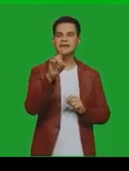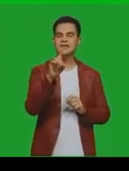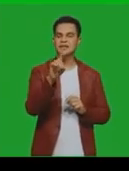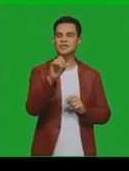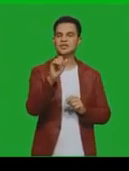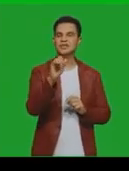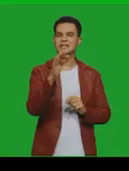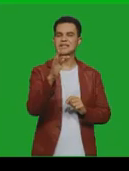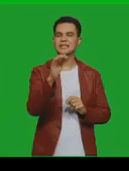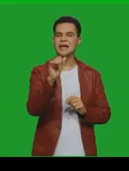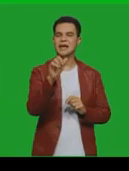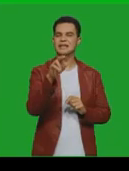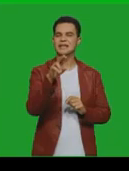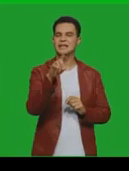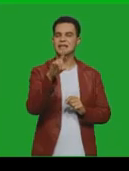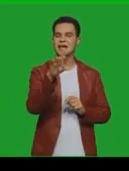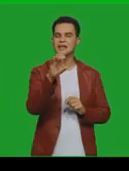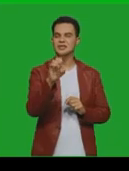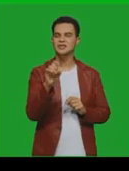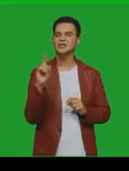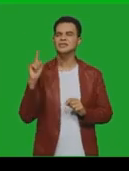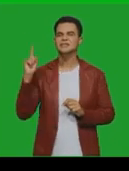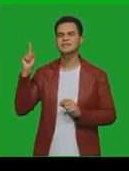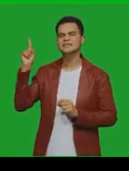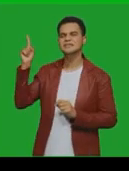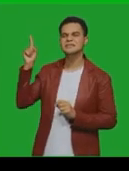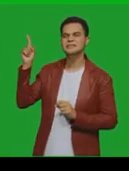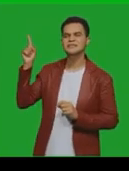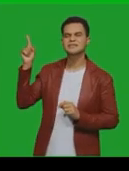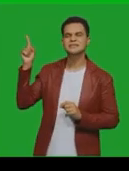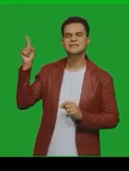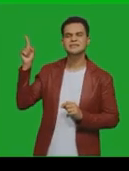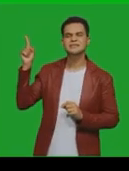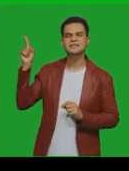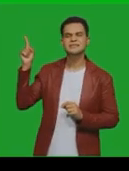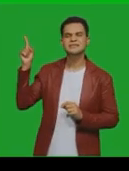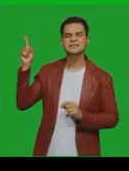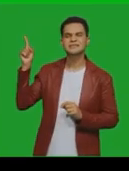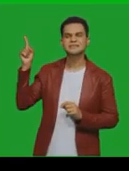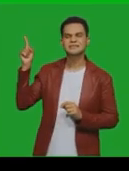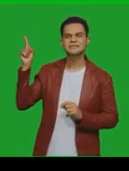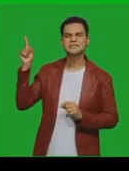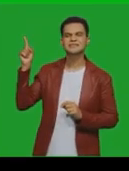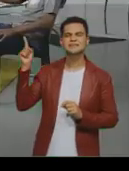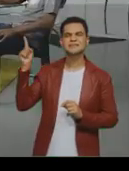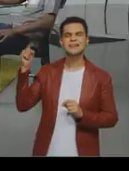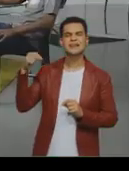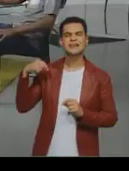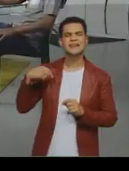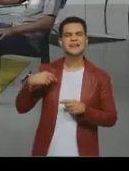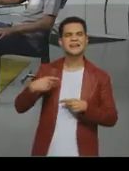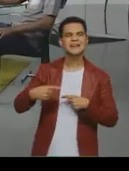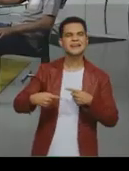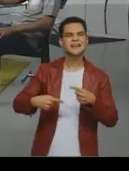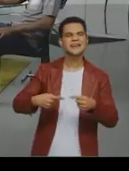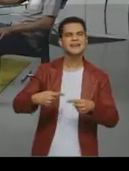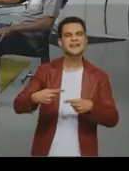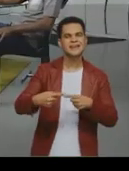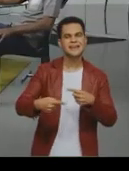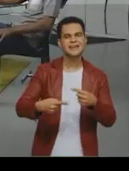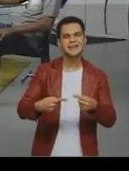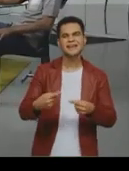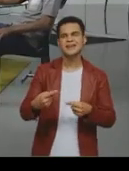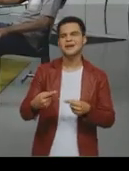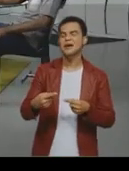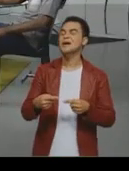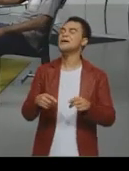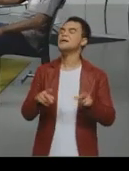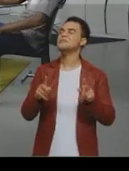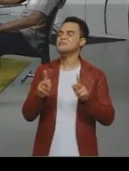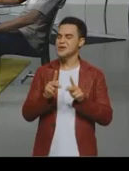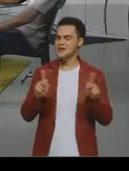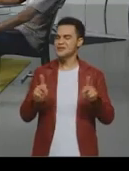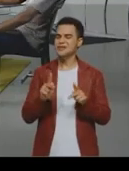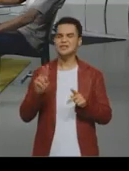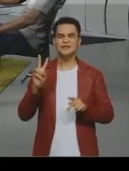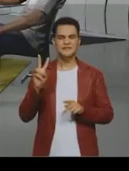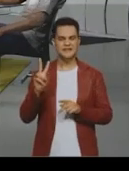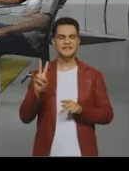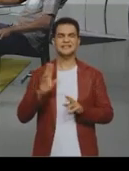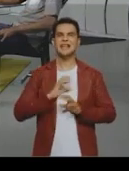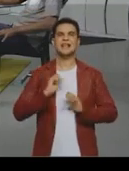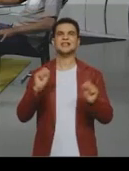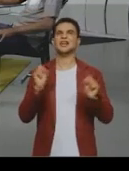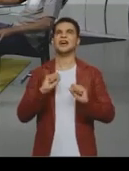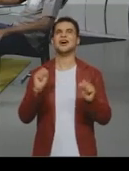Bom, é um assunto interessante. Esse assunto, Vinícius adora. O professor Vinícius adora. Nós